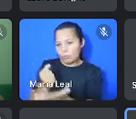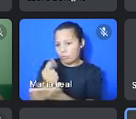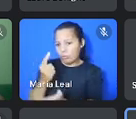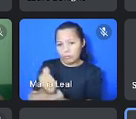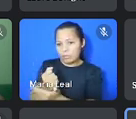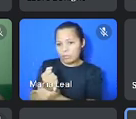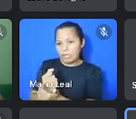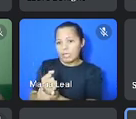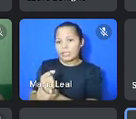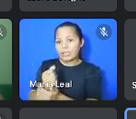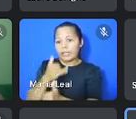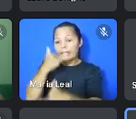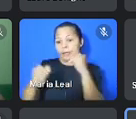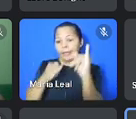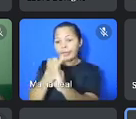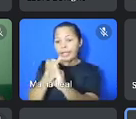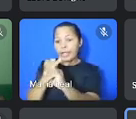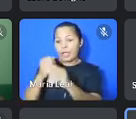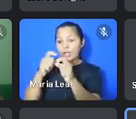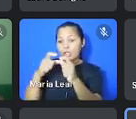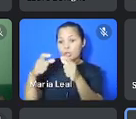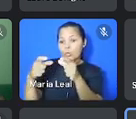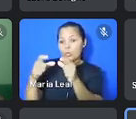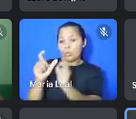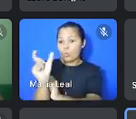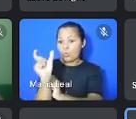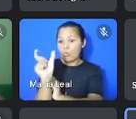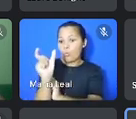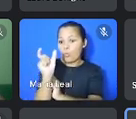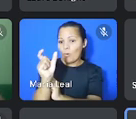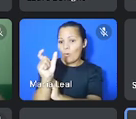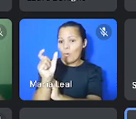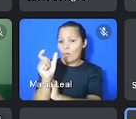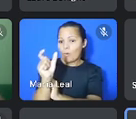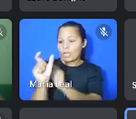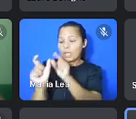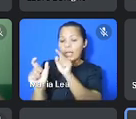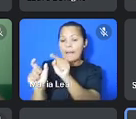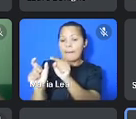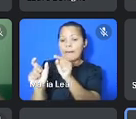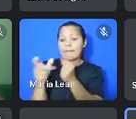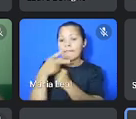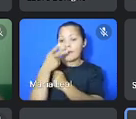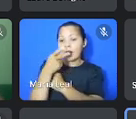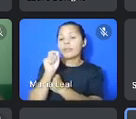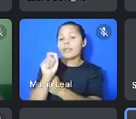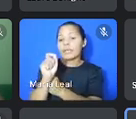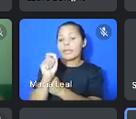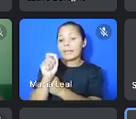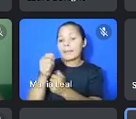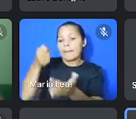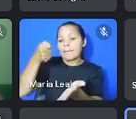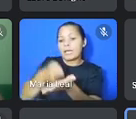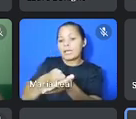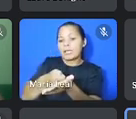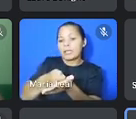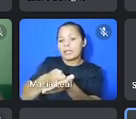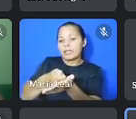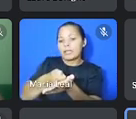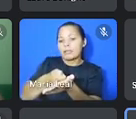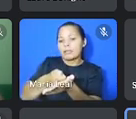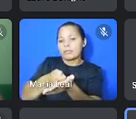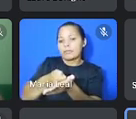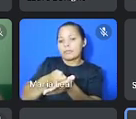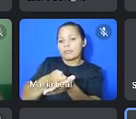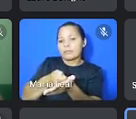na internet, você ganha um desconto porque você está pagando à vista. Então,